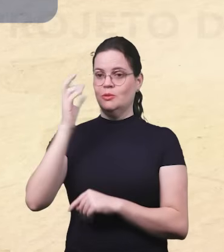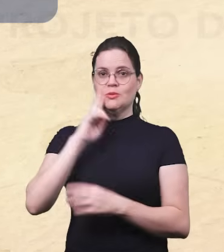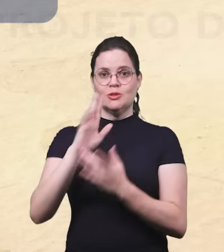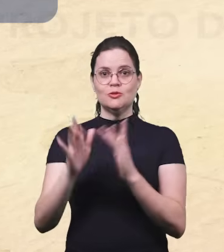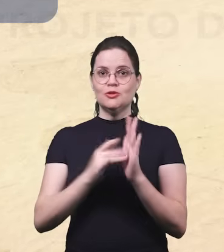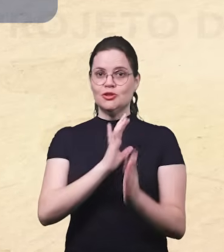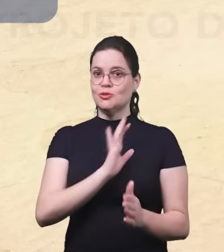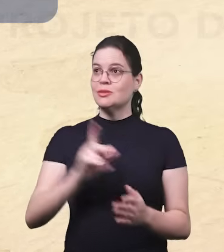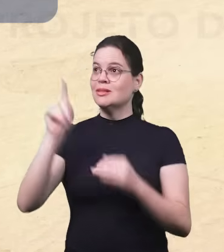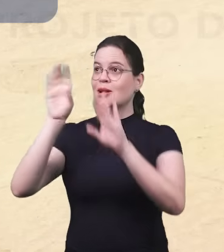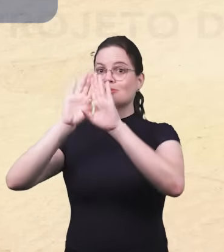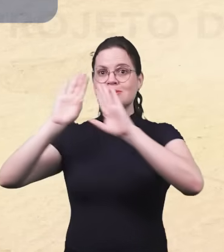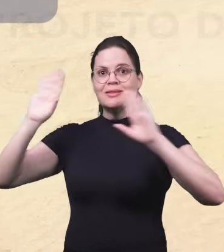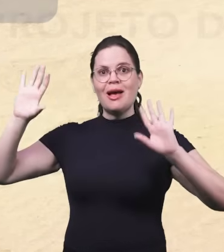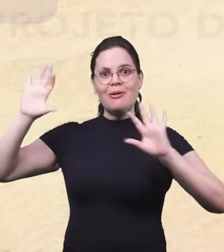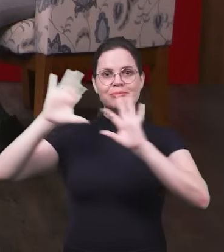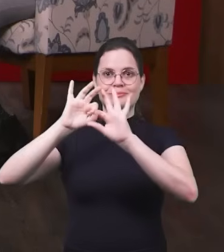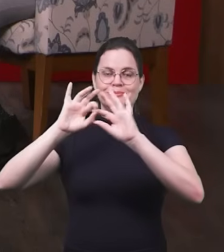Jesus. Ou seja,